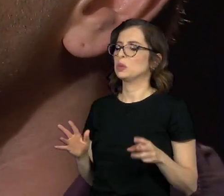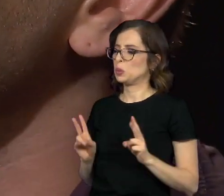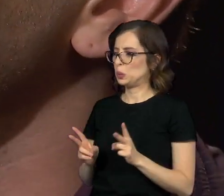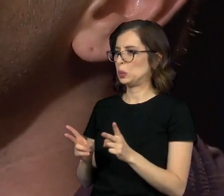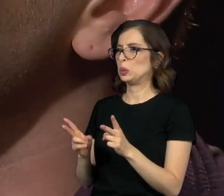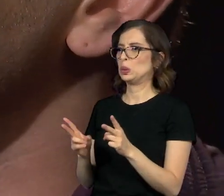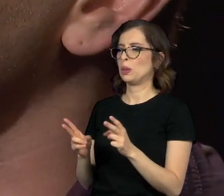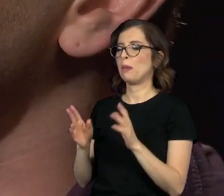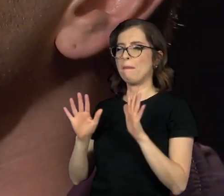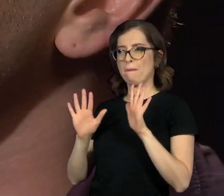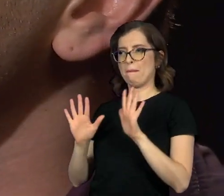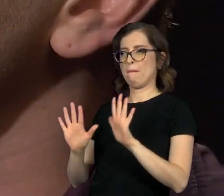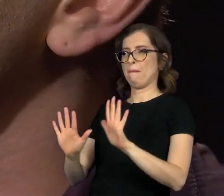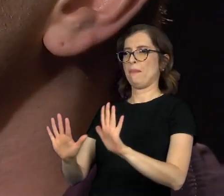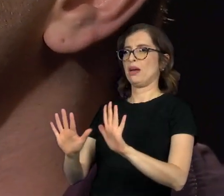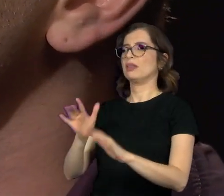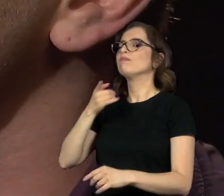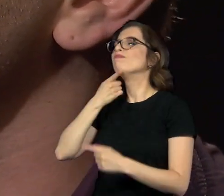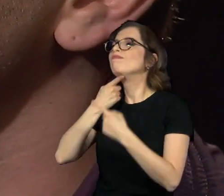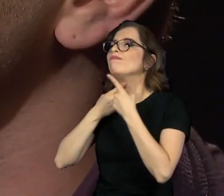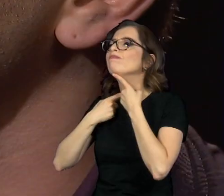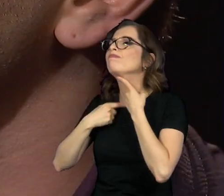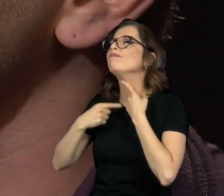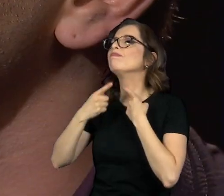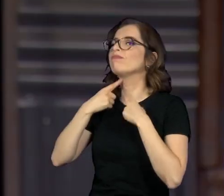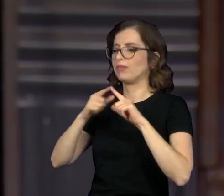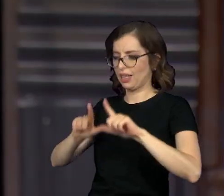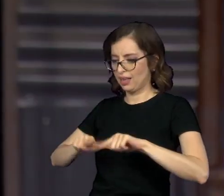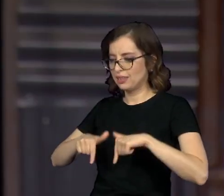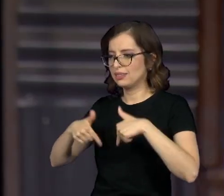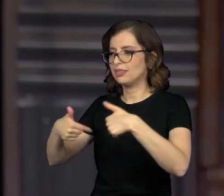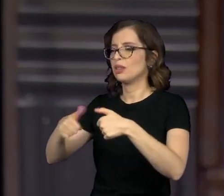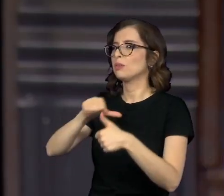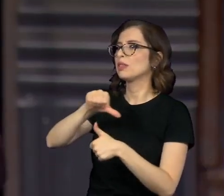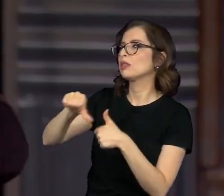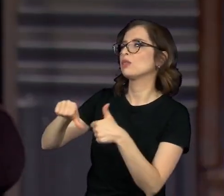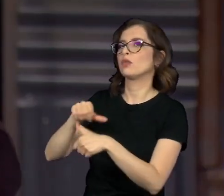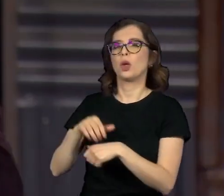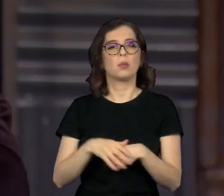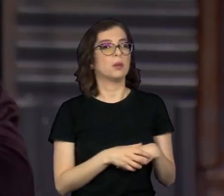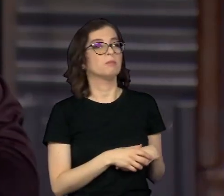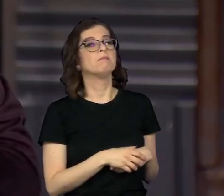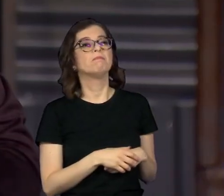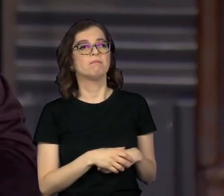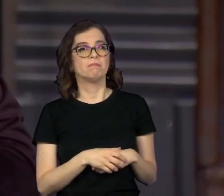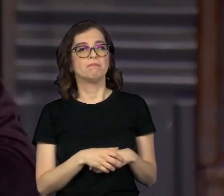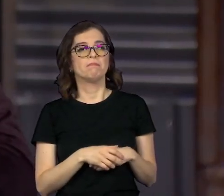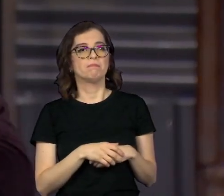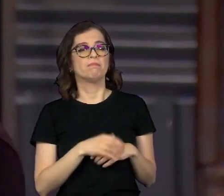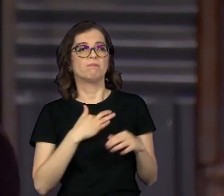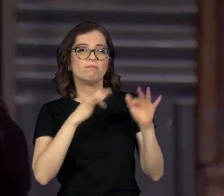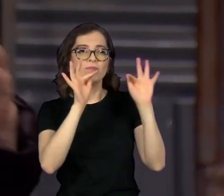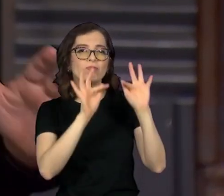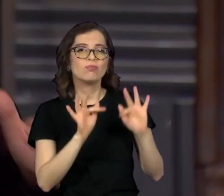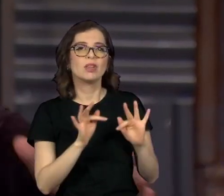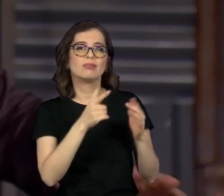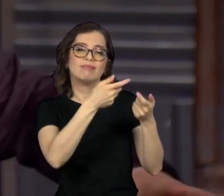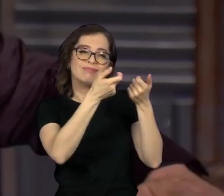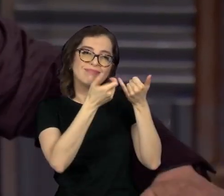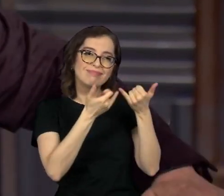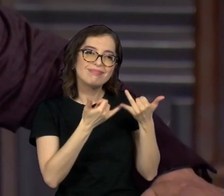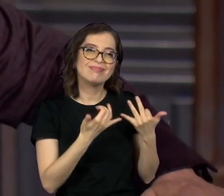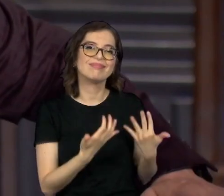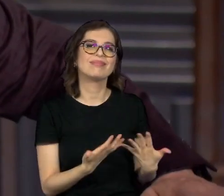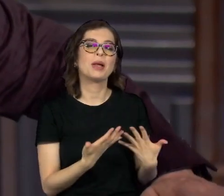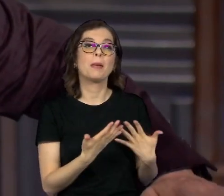vontade de transformá-lo. Eu também, e fico muito feliz de ouvir isso de você aqui, ainda antes do